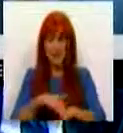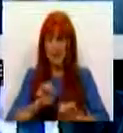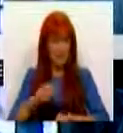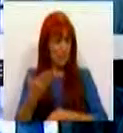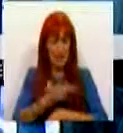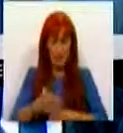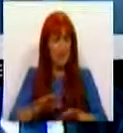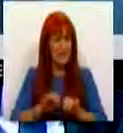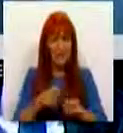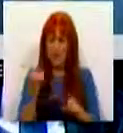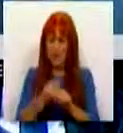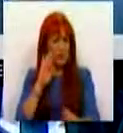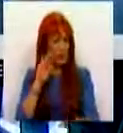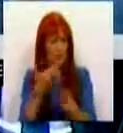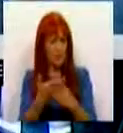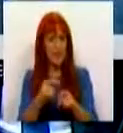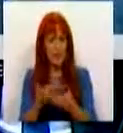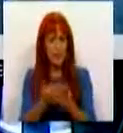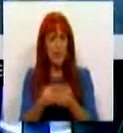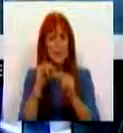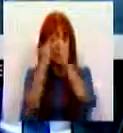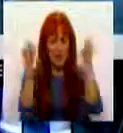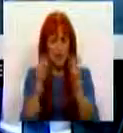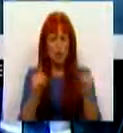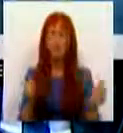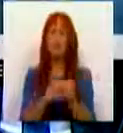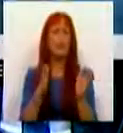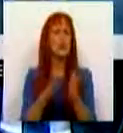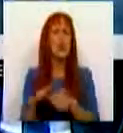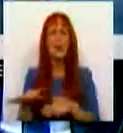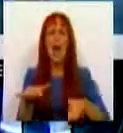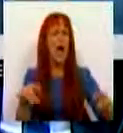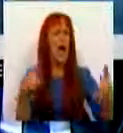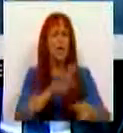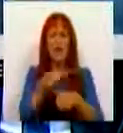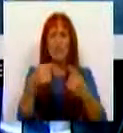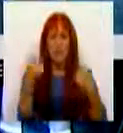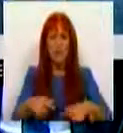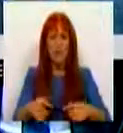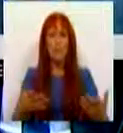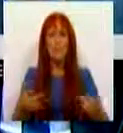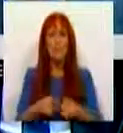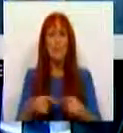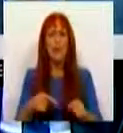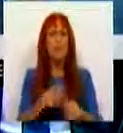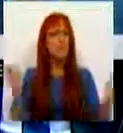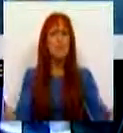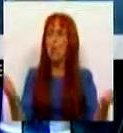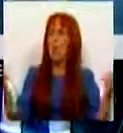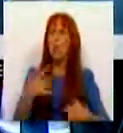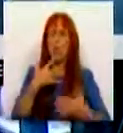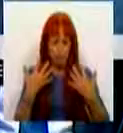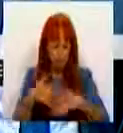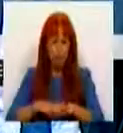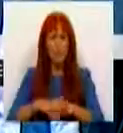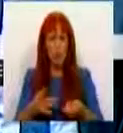primeira semana, com ações dirigidas também ao mercado internacional. Todas estas áreas estiveram envolvidas, houve uma mobilização